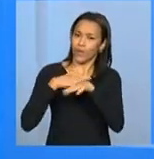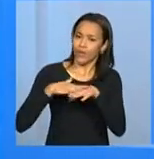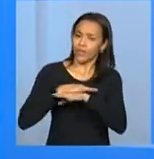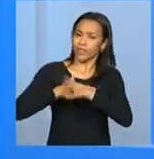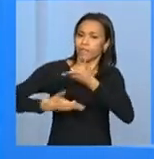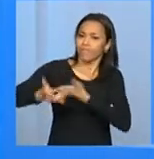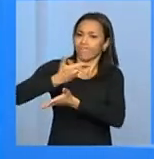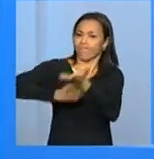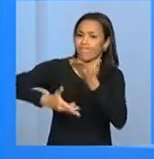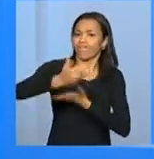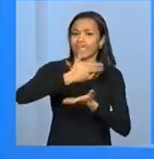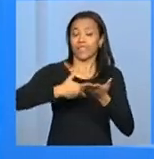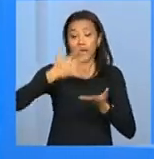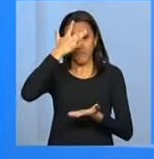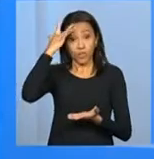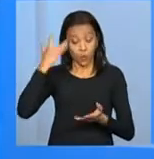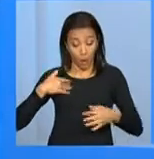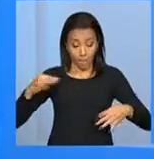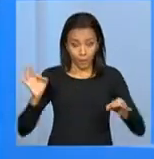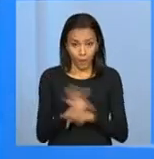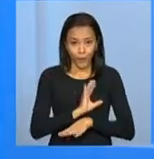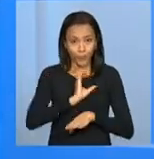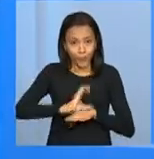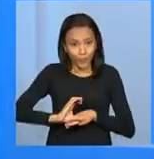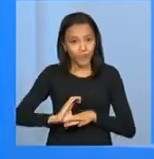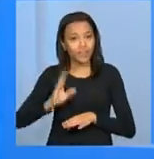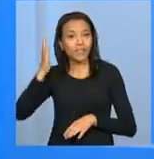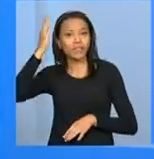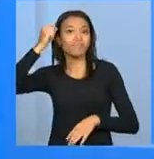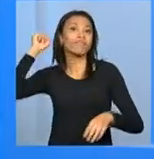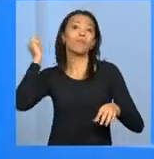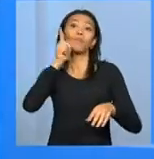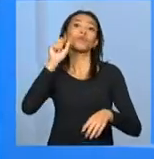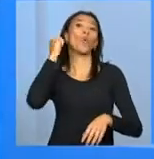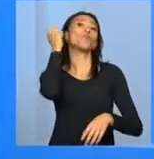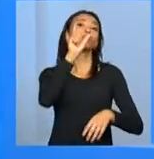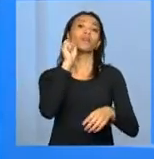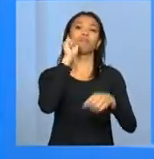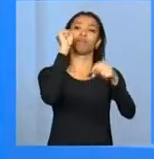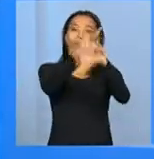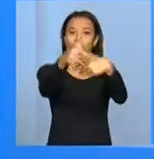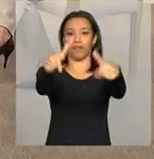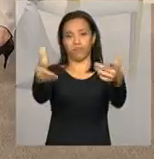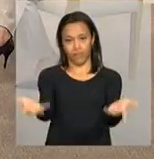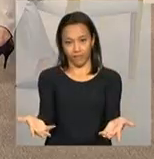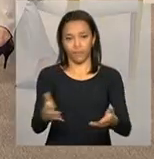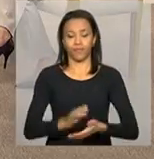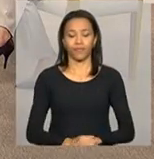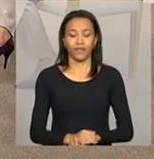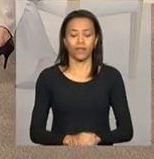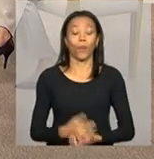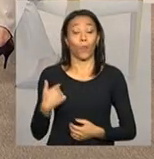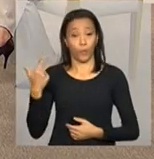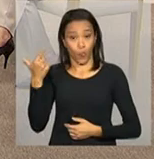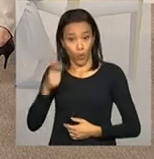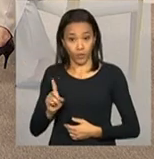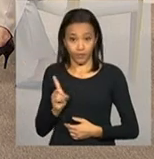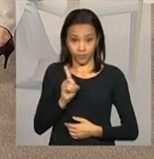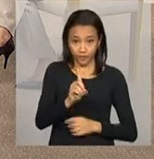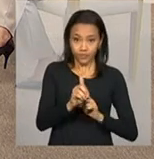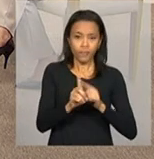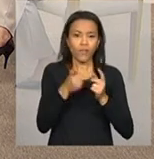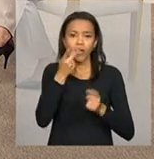volte, a pessoa termine a sua formação e possa trabalhar, não é? Uhum. Isso mesmo. Então, nesse sentido também, o Ministério do Trabalho,